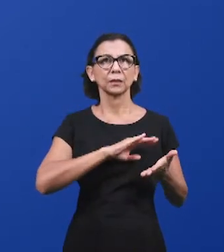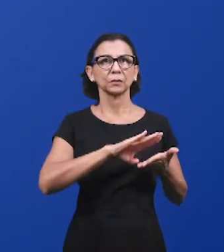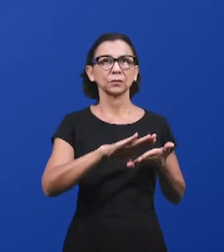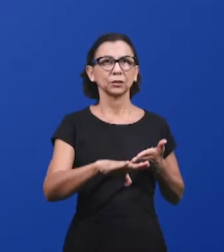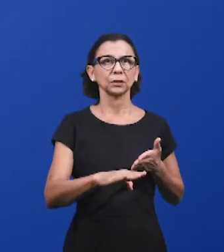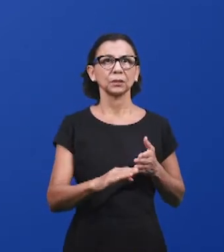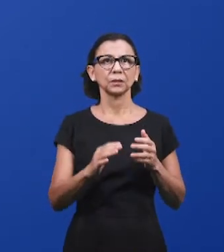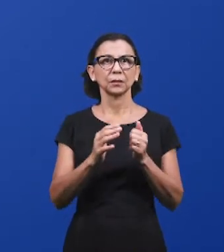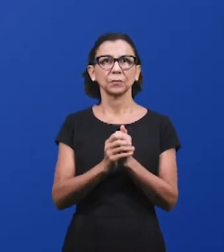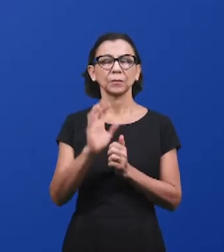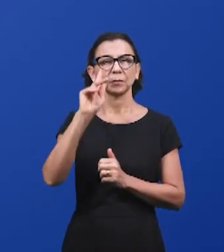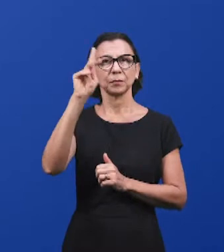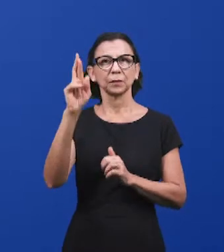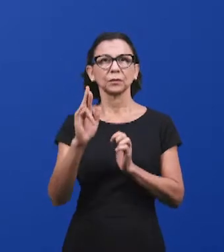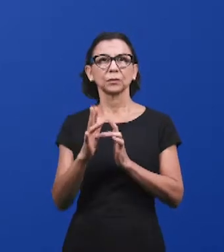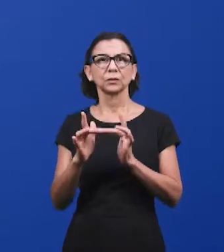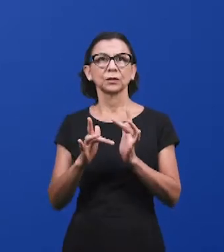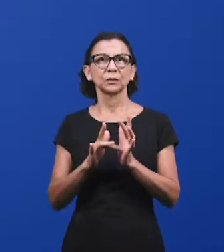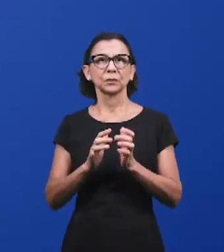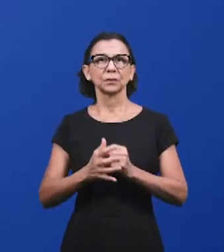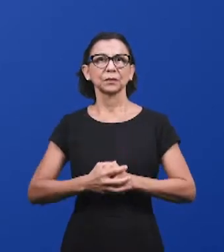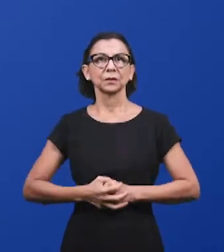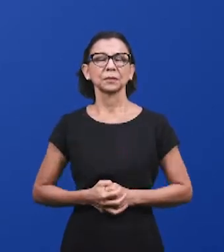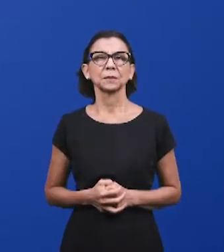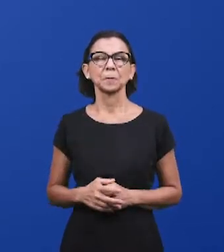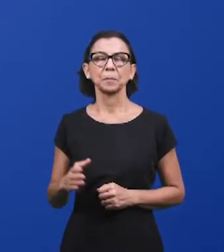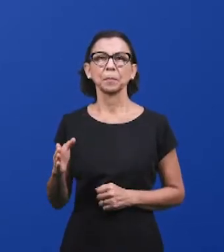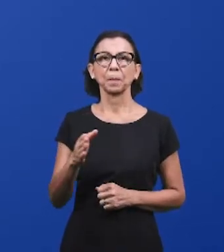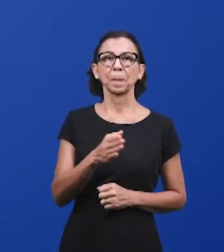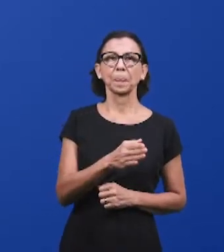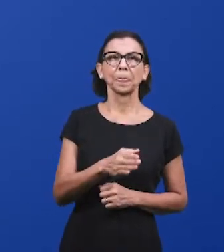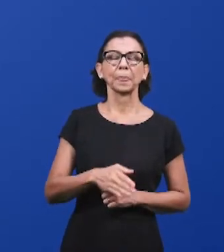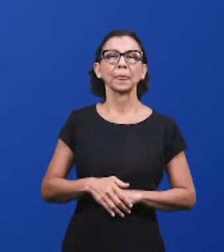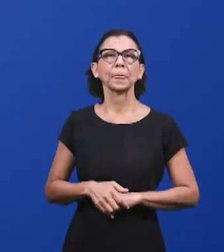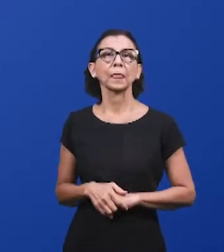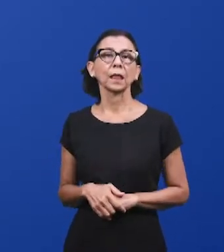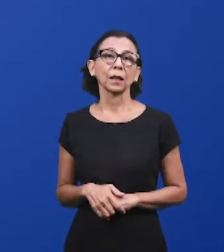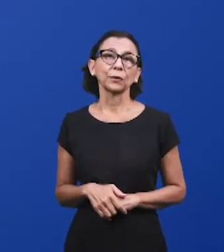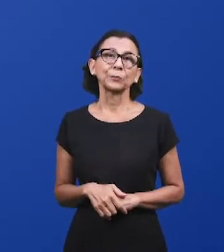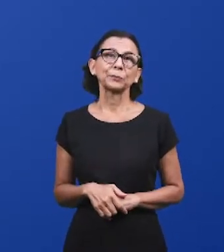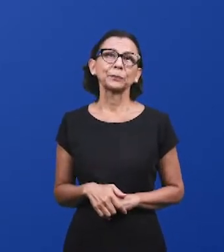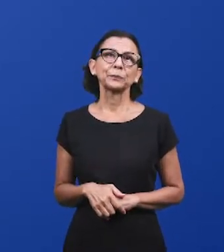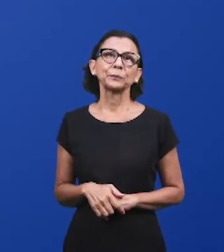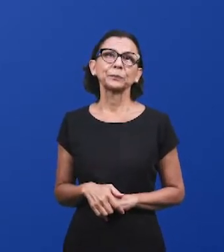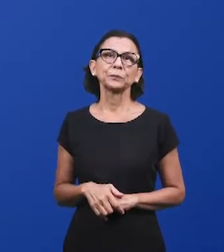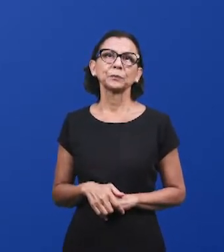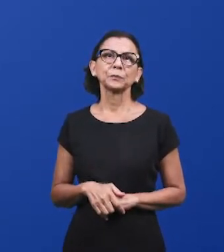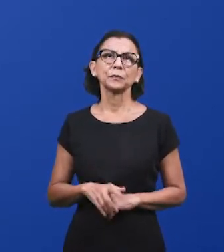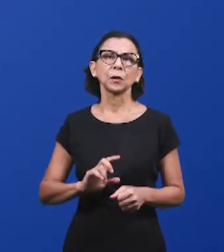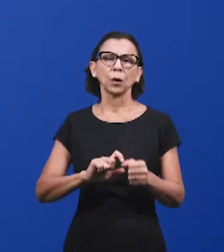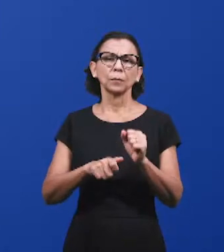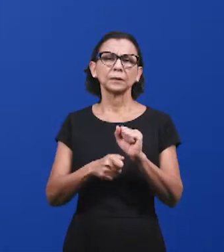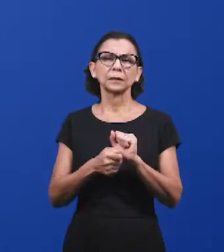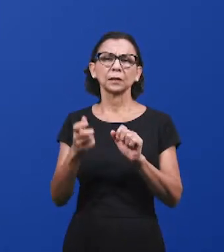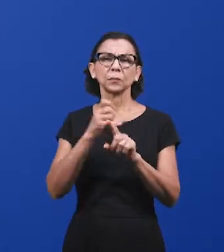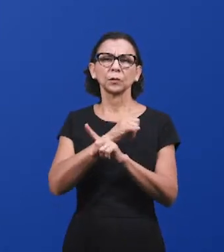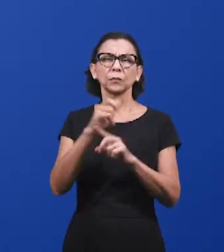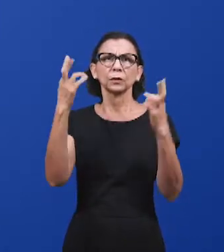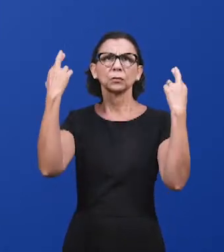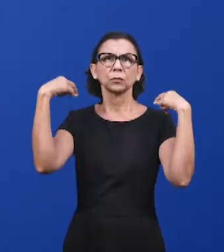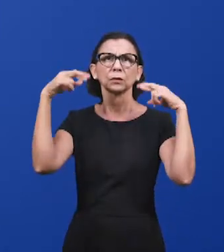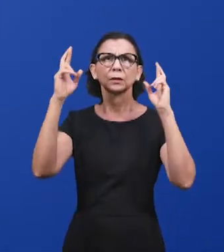Lord. Amen. Peace of the Lord. Raquel, quem é o mistério profetizado como o Cordeiro de Deus?